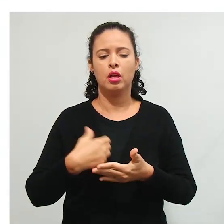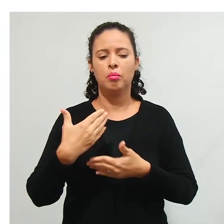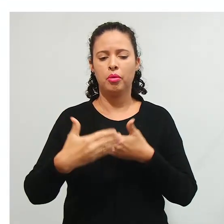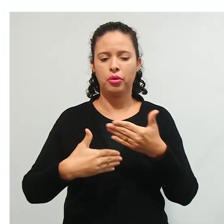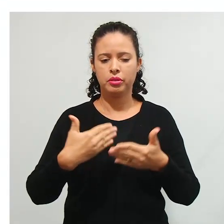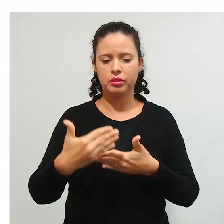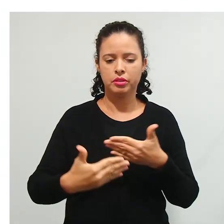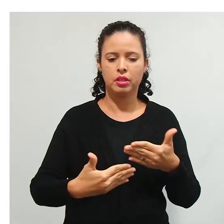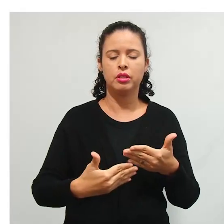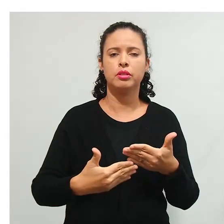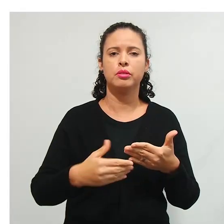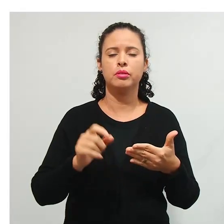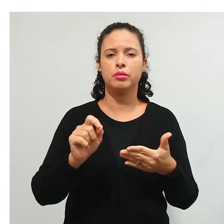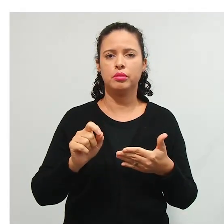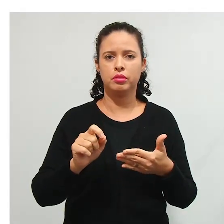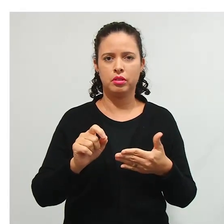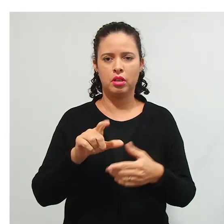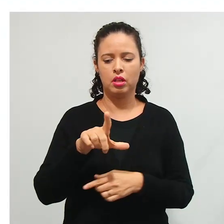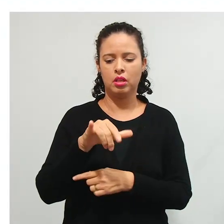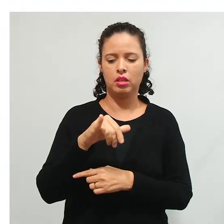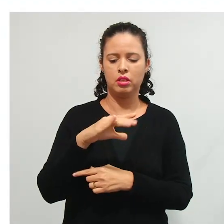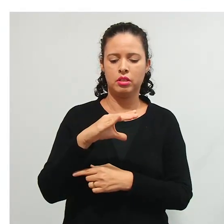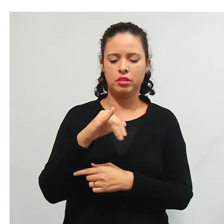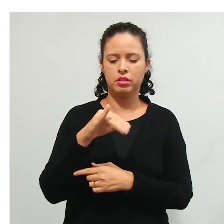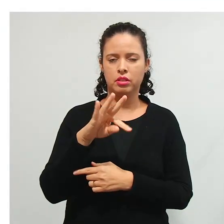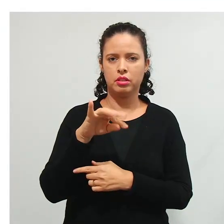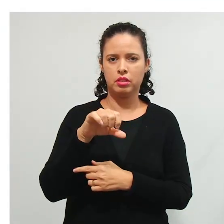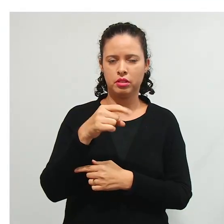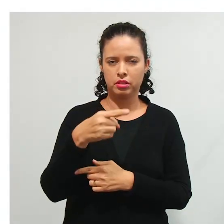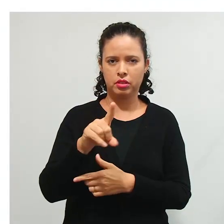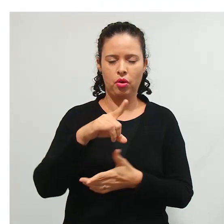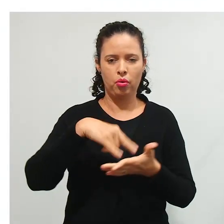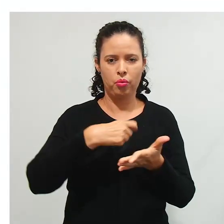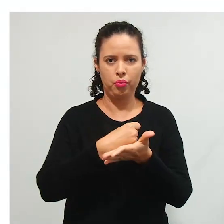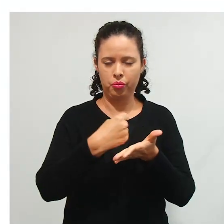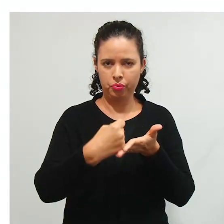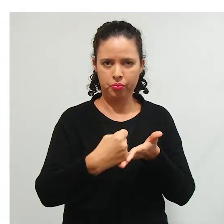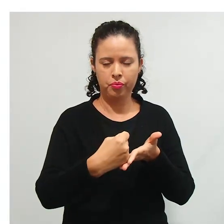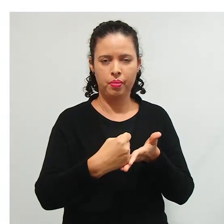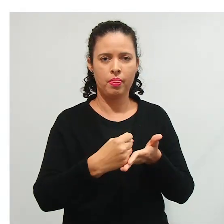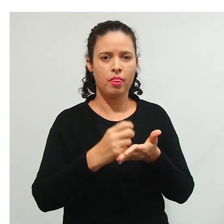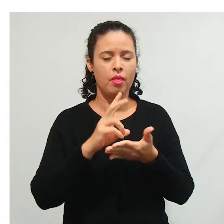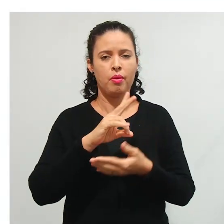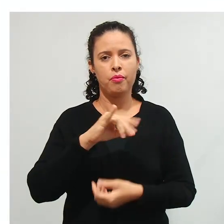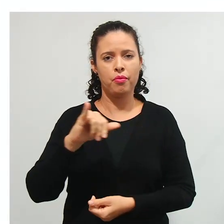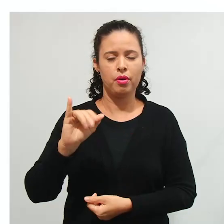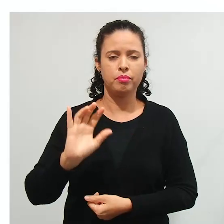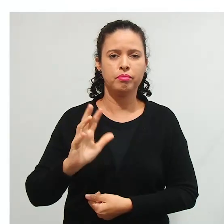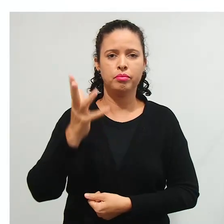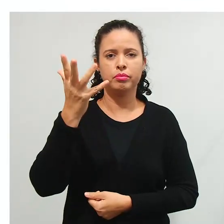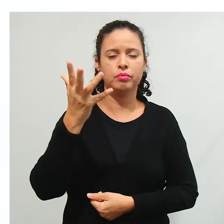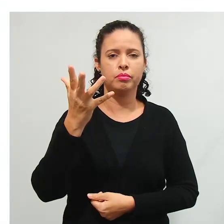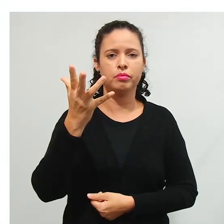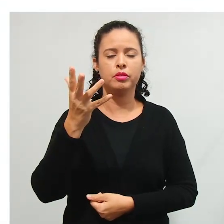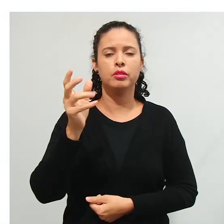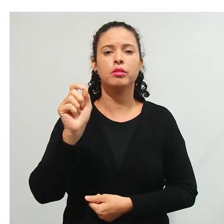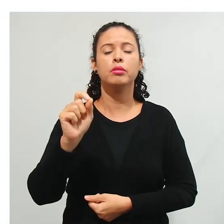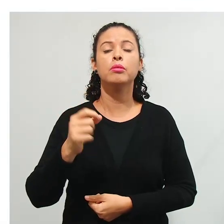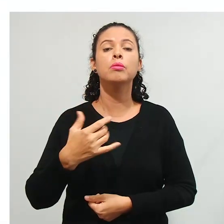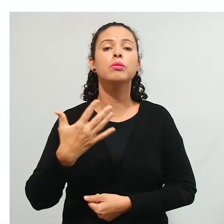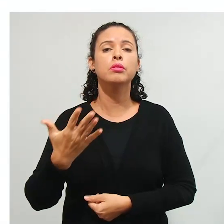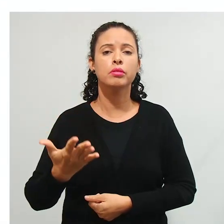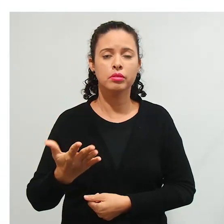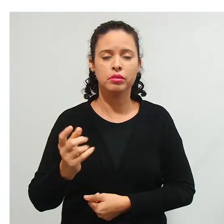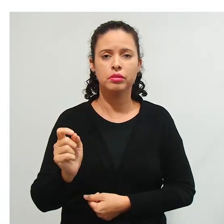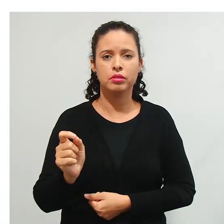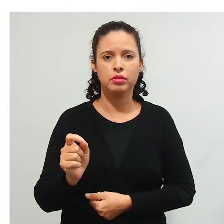processo, essa etapa aqui de processo de licitação e contratação só vai acontecer no ente